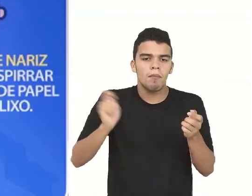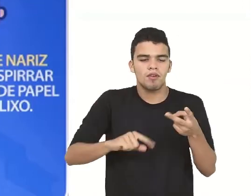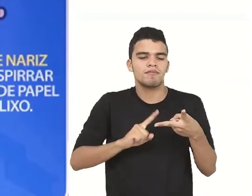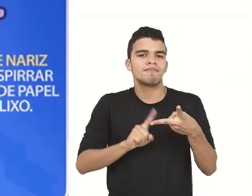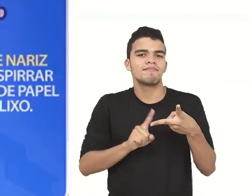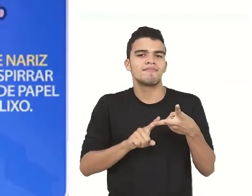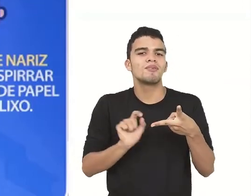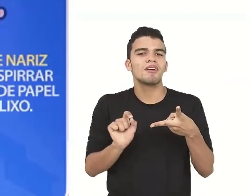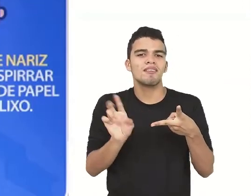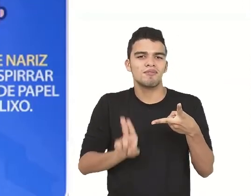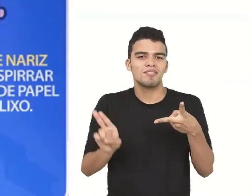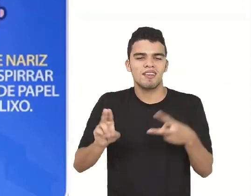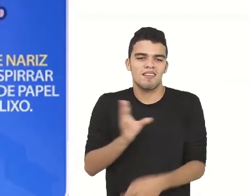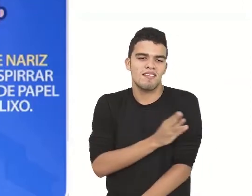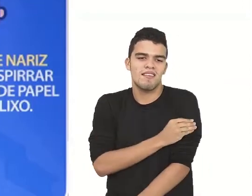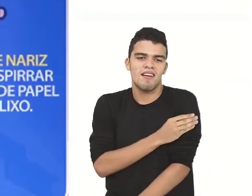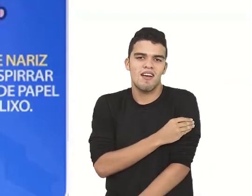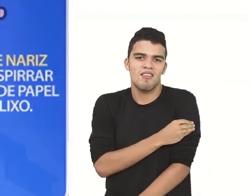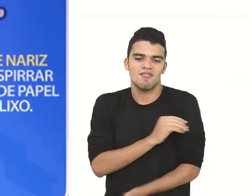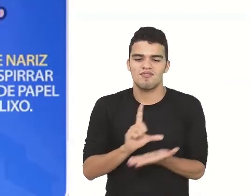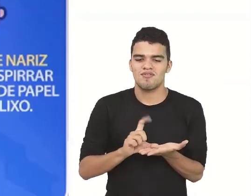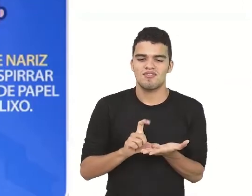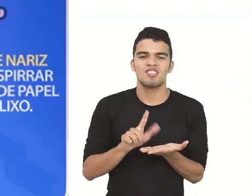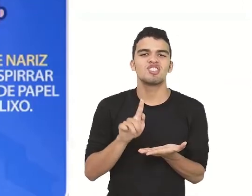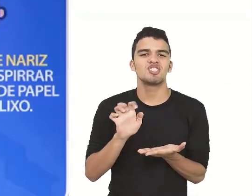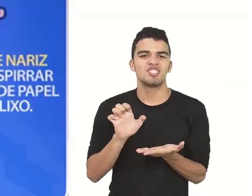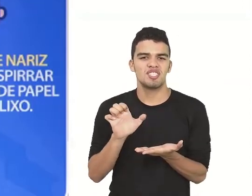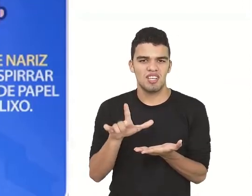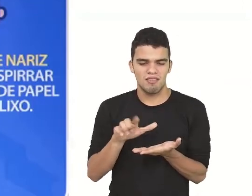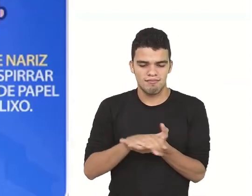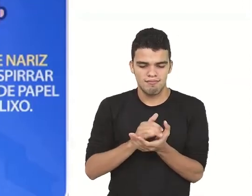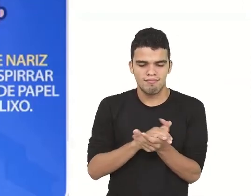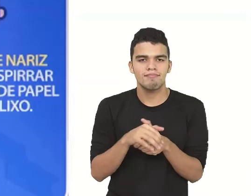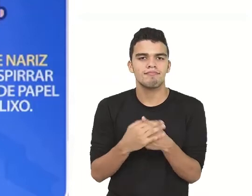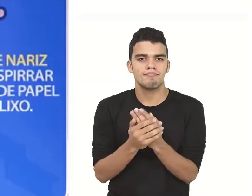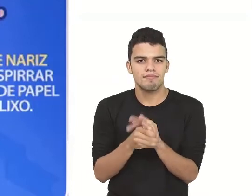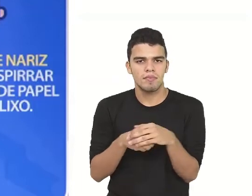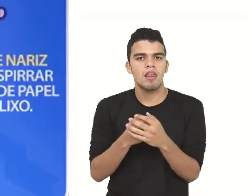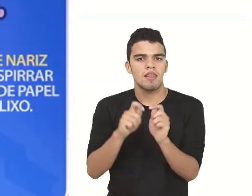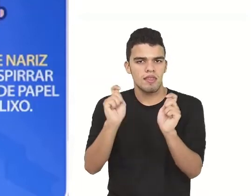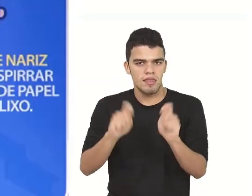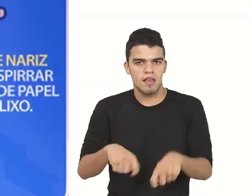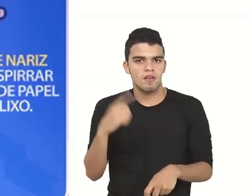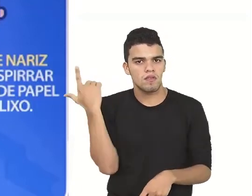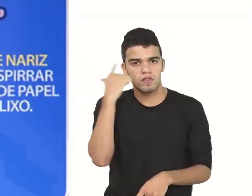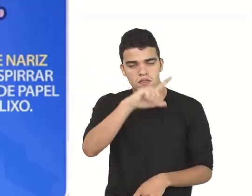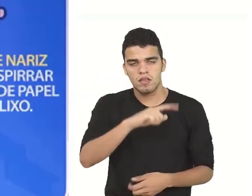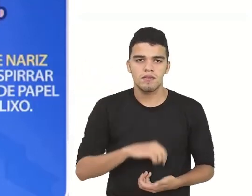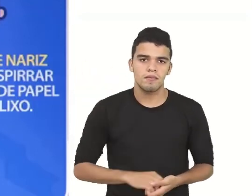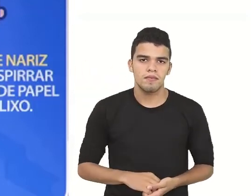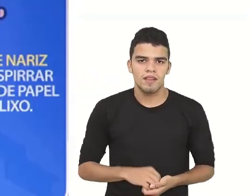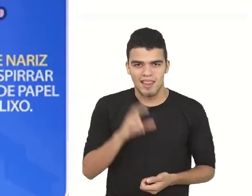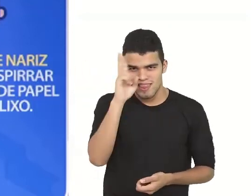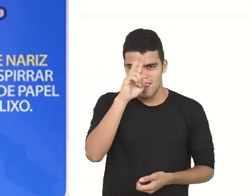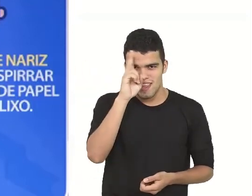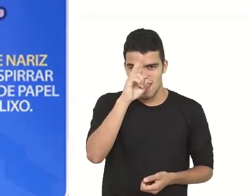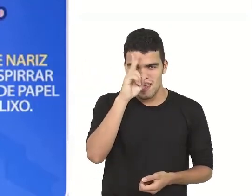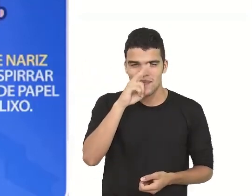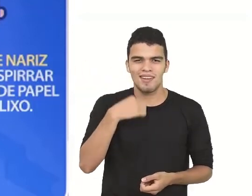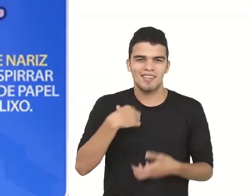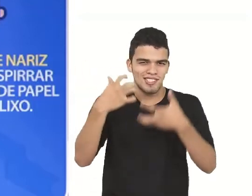higienização bem eficiente. Lembra que eu falei para vocês das portas de entrada do